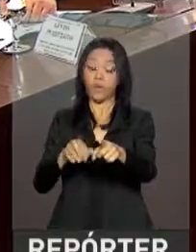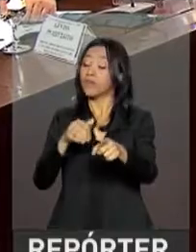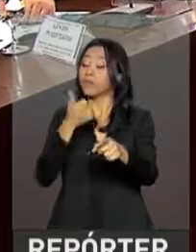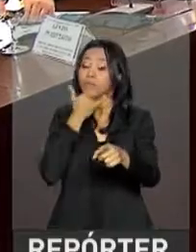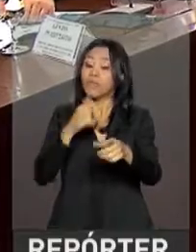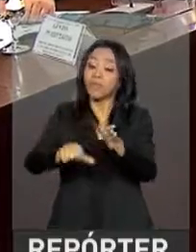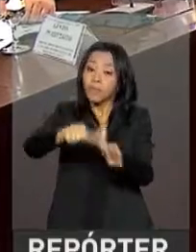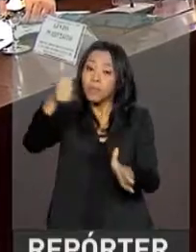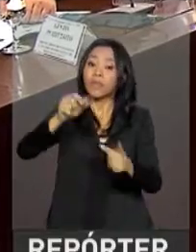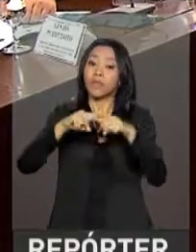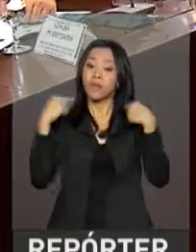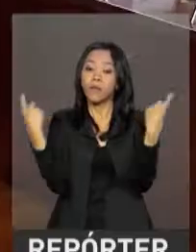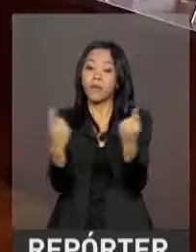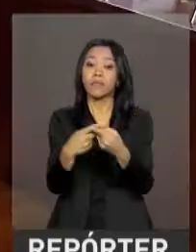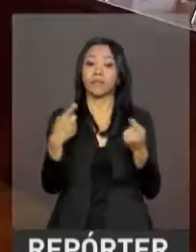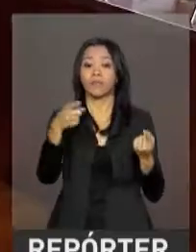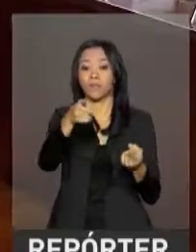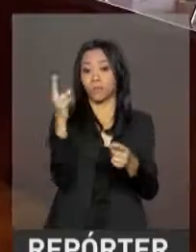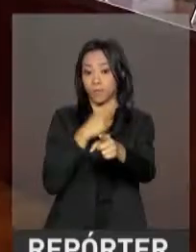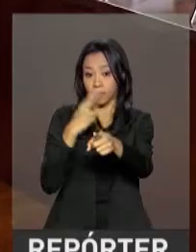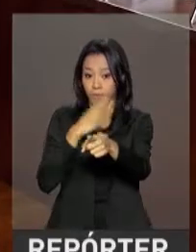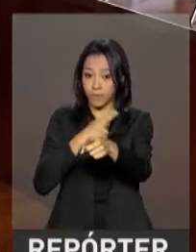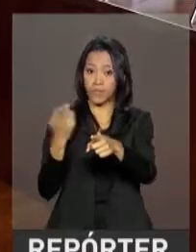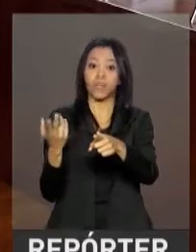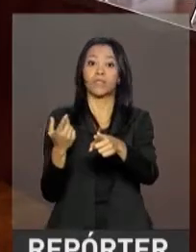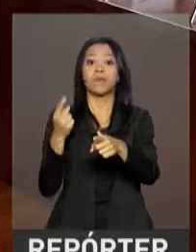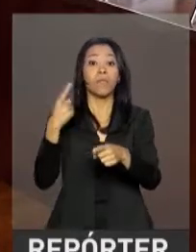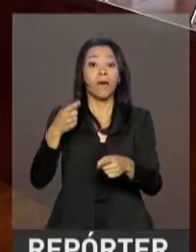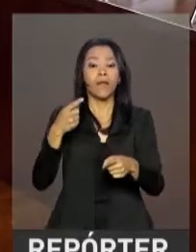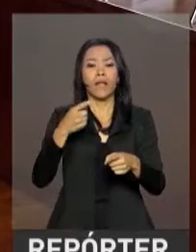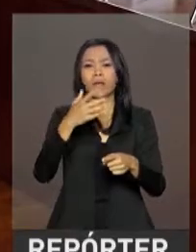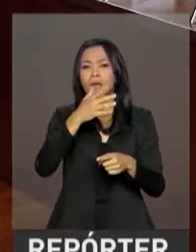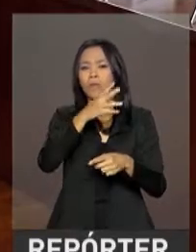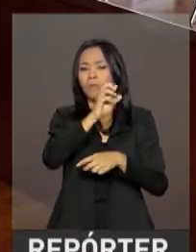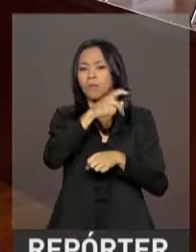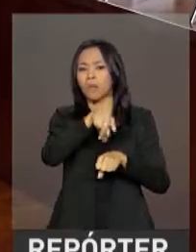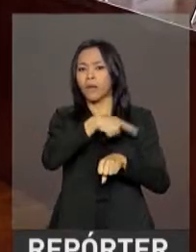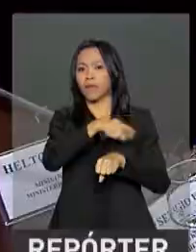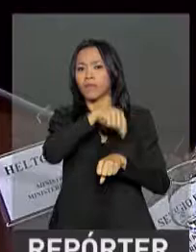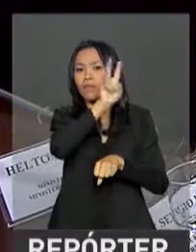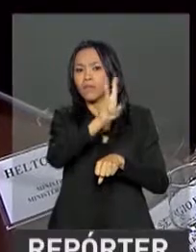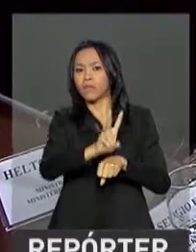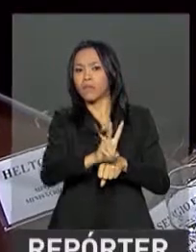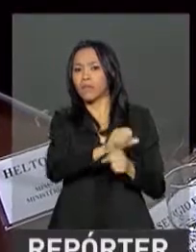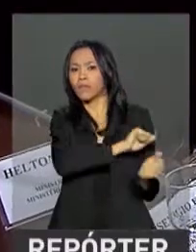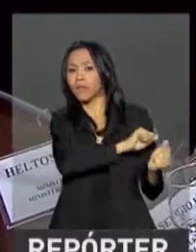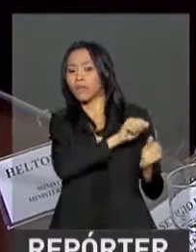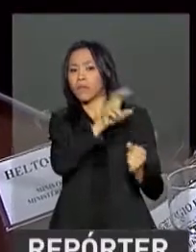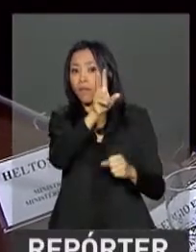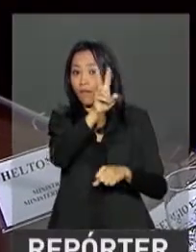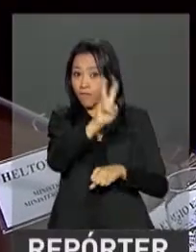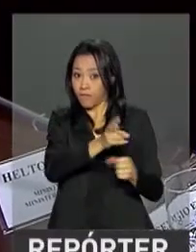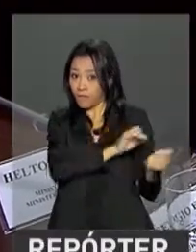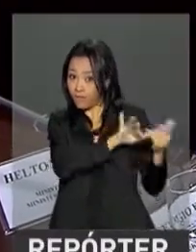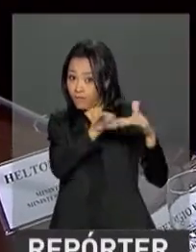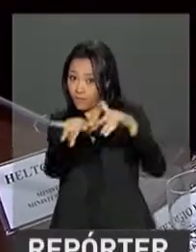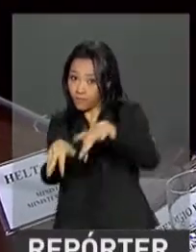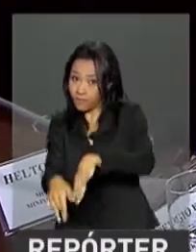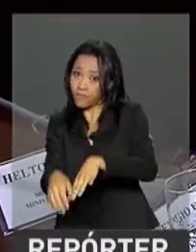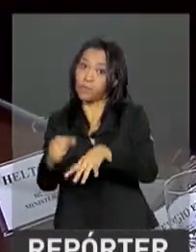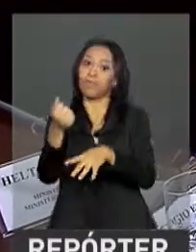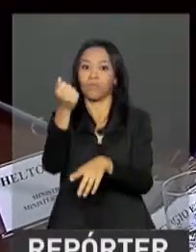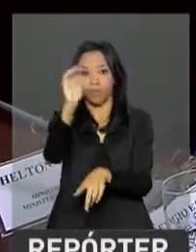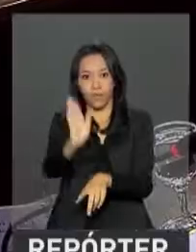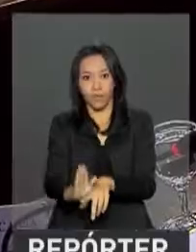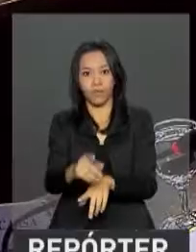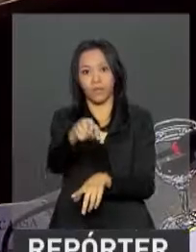de Assistência Emergencial aos venezuelanos que têm cruzado a fronteira com o Brasil por conta da crise humanitária no país